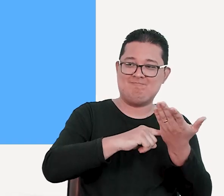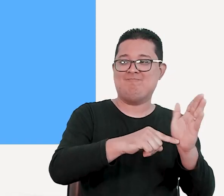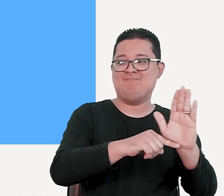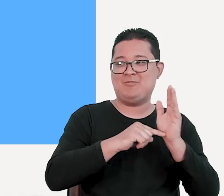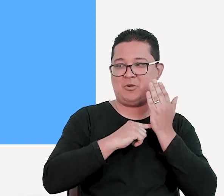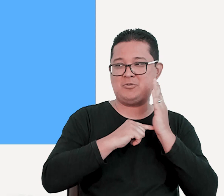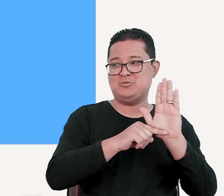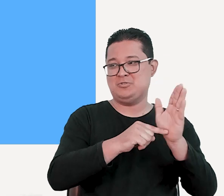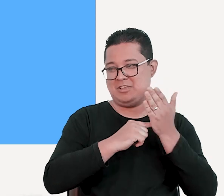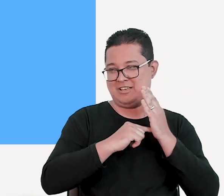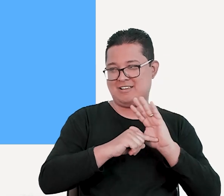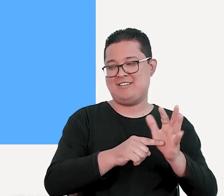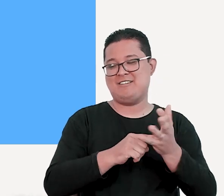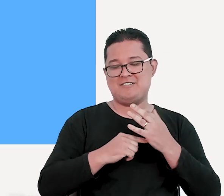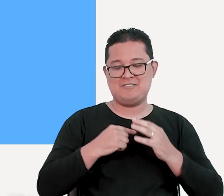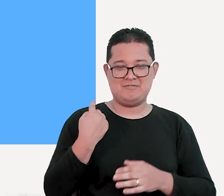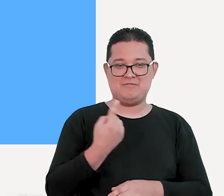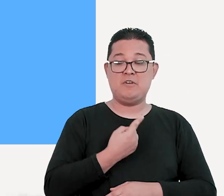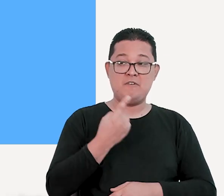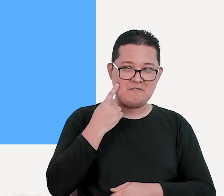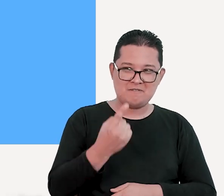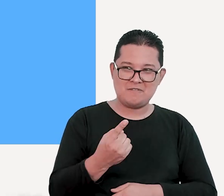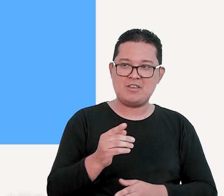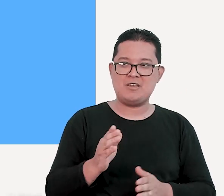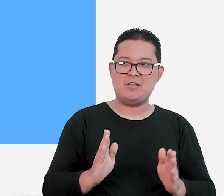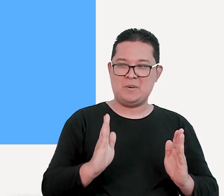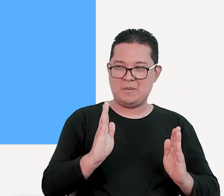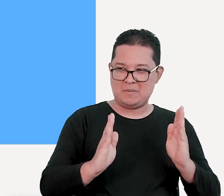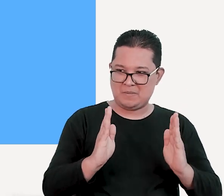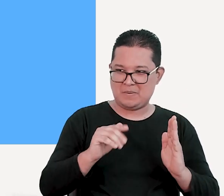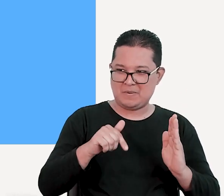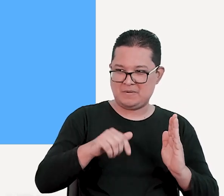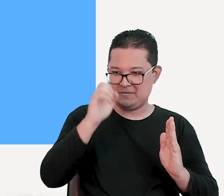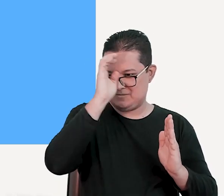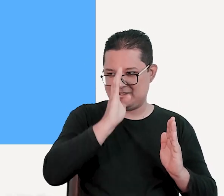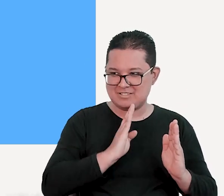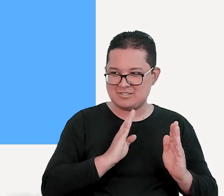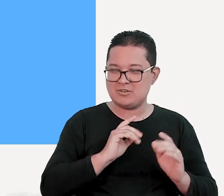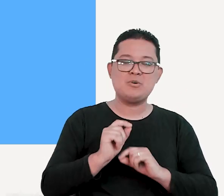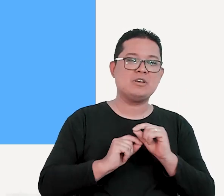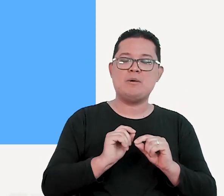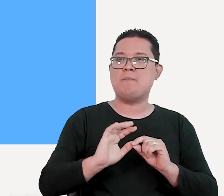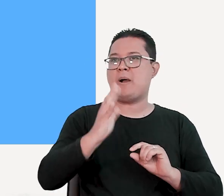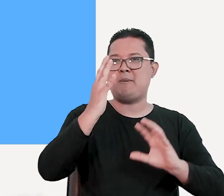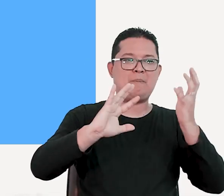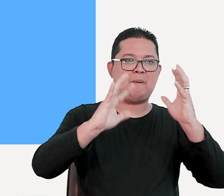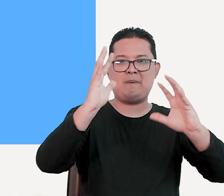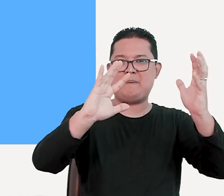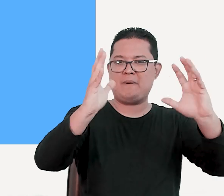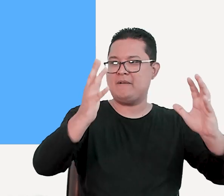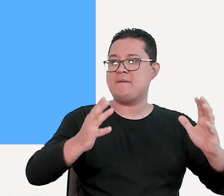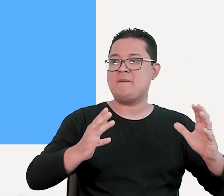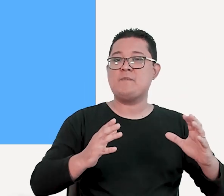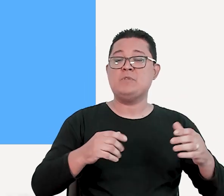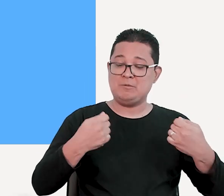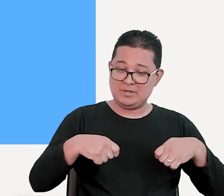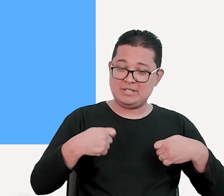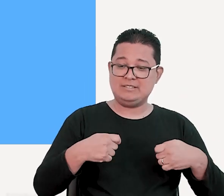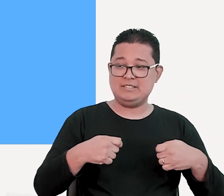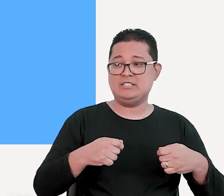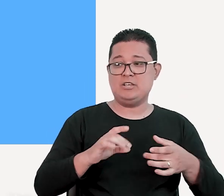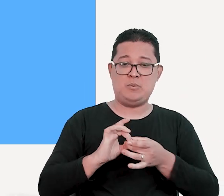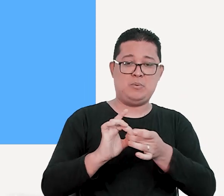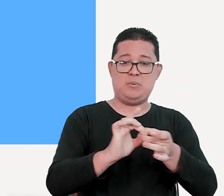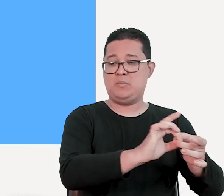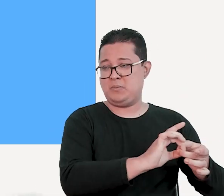uma fase agora no Brasil, né, de layoffs, de uma série de coisas acontecendo, a gente precisa ter essa rede de